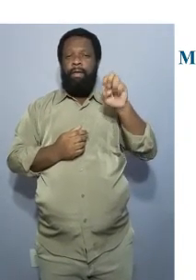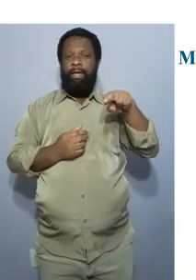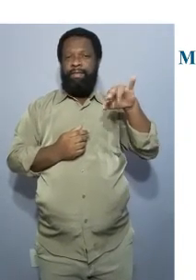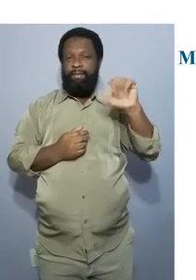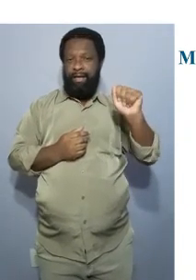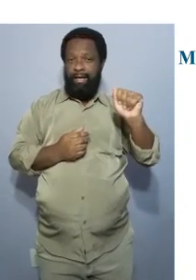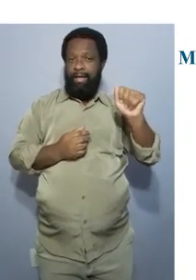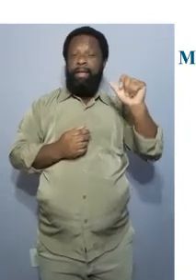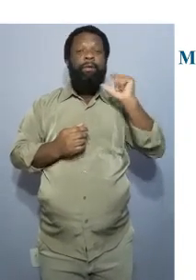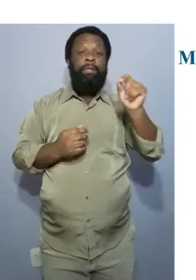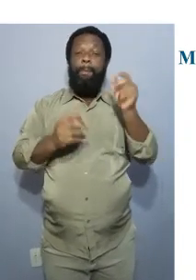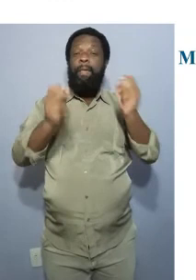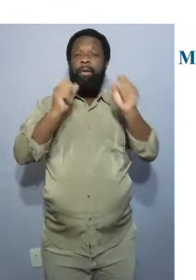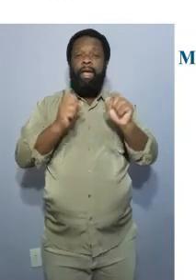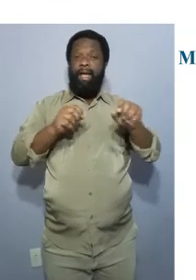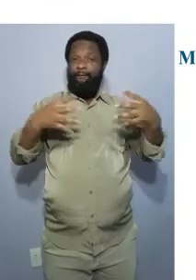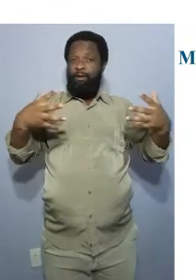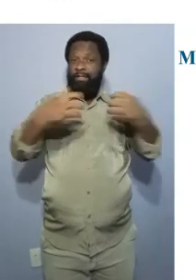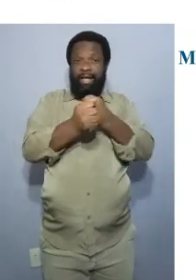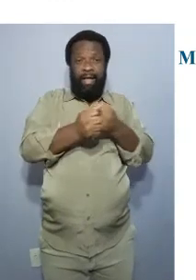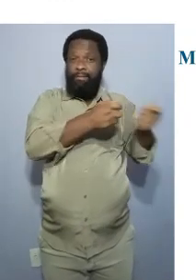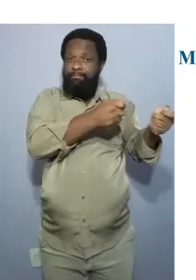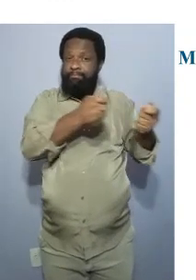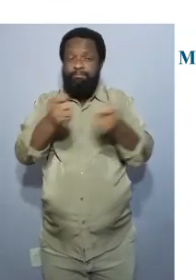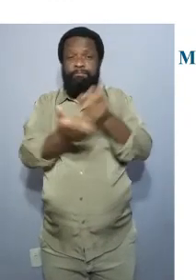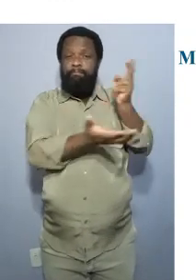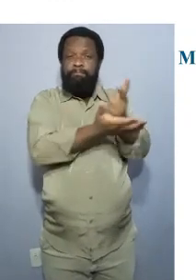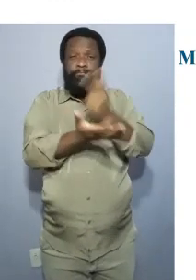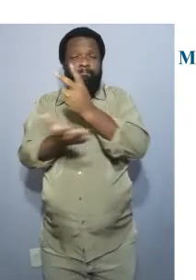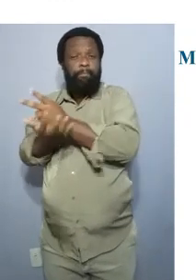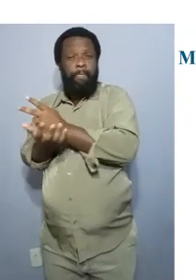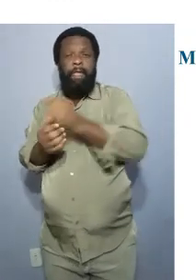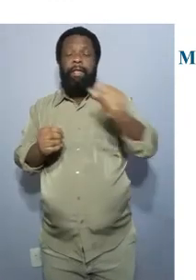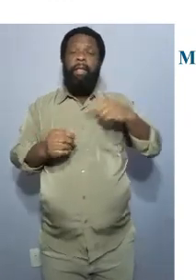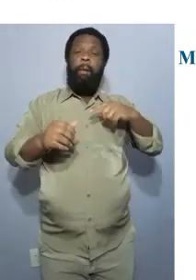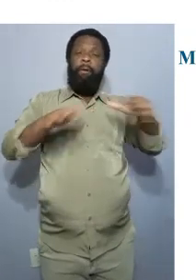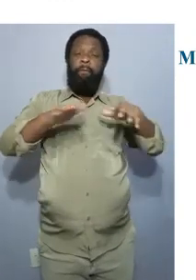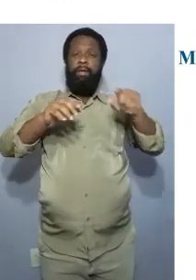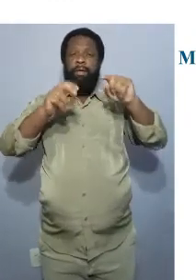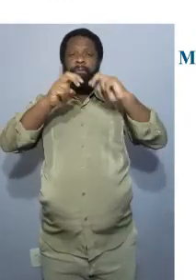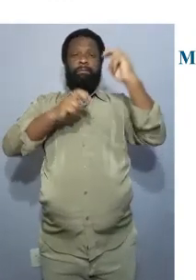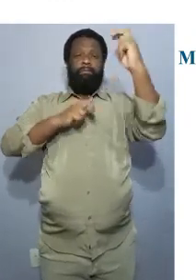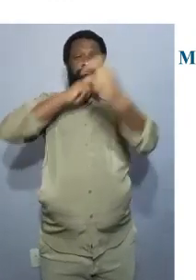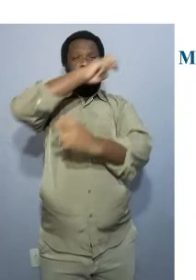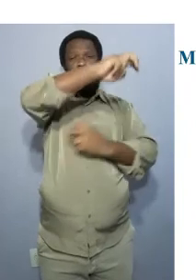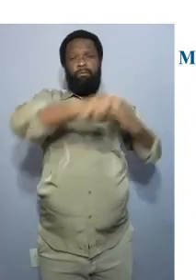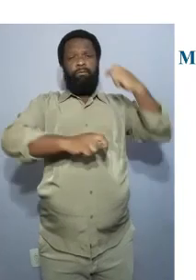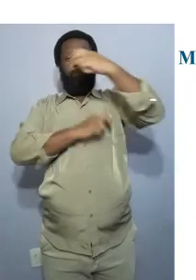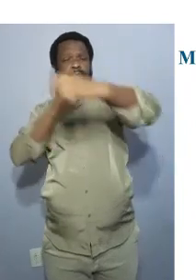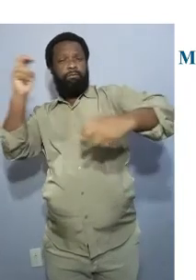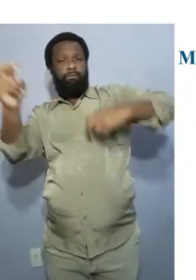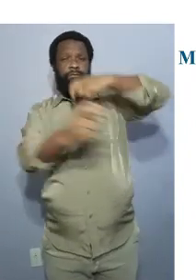globo da morte, que a velocidade é constante, e aí, por eles estarem fazendo um movimento circular, né, numa circunferência,